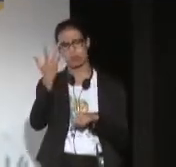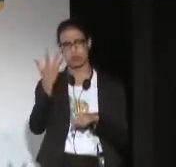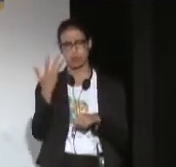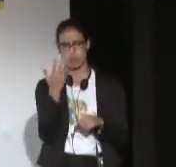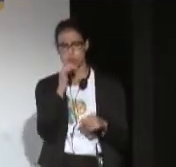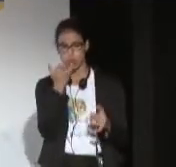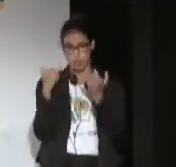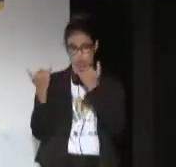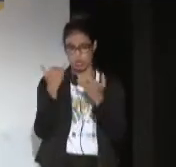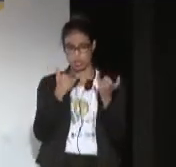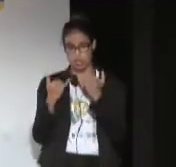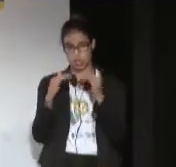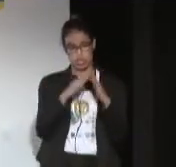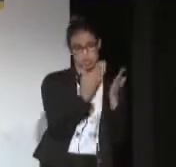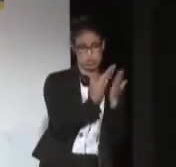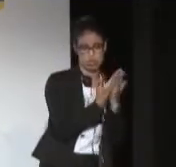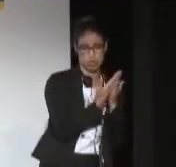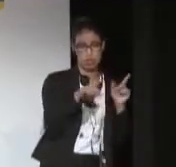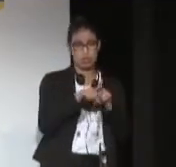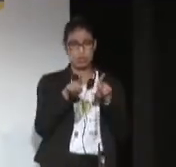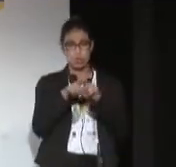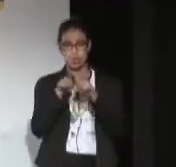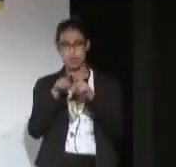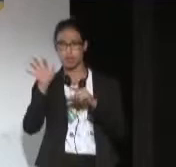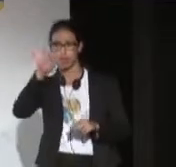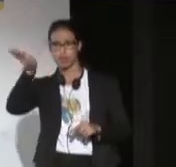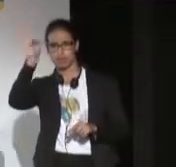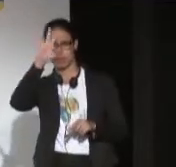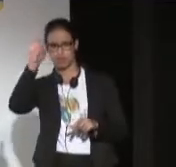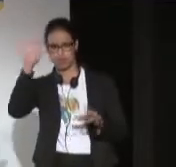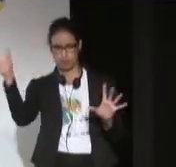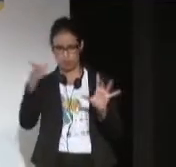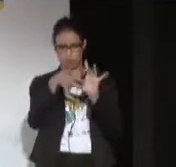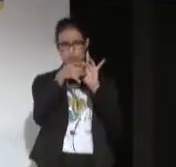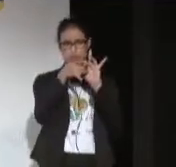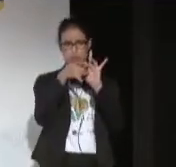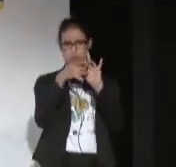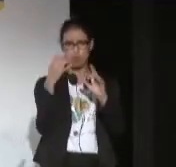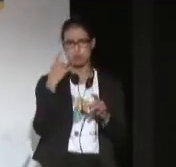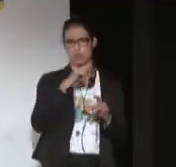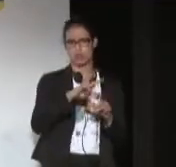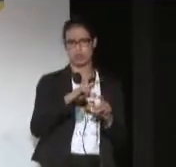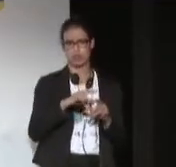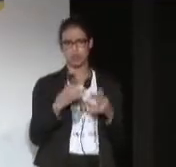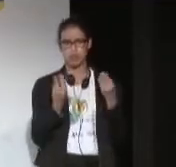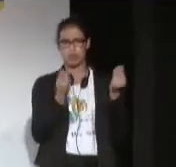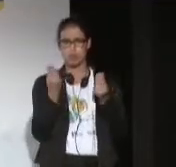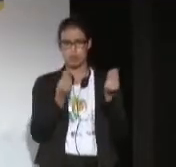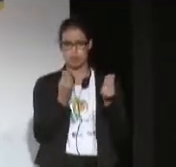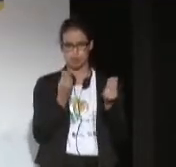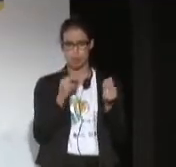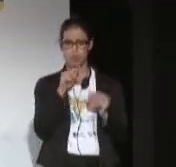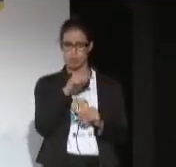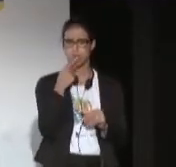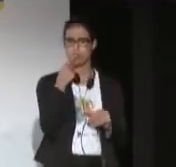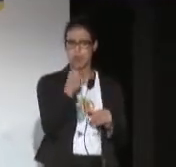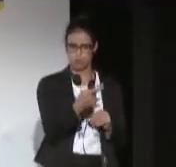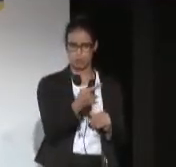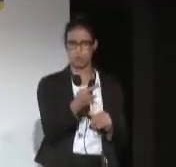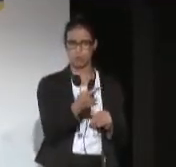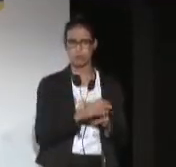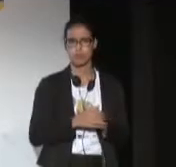e redes de ensino superior, que foi uma das coisas tocada, né, principalmente pelo Robert, que falou,